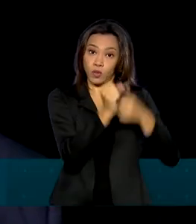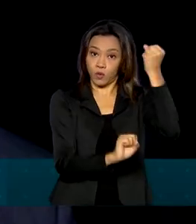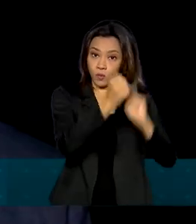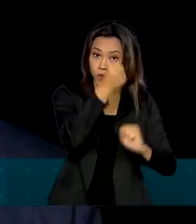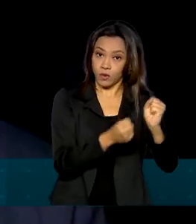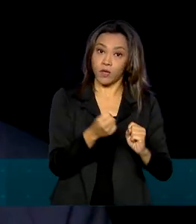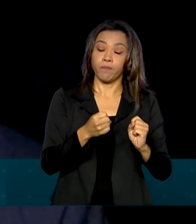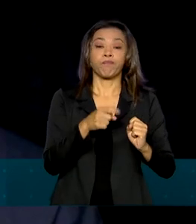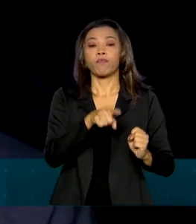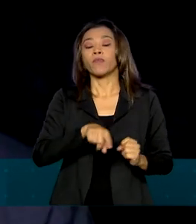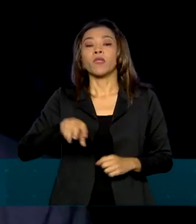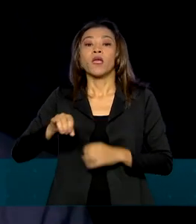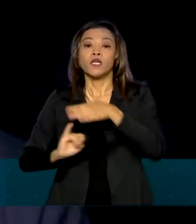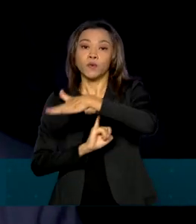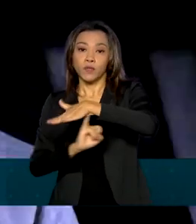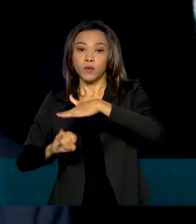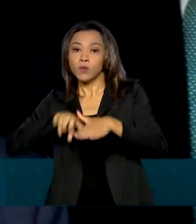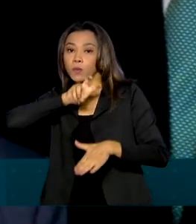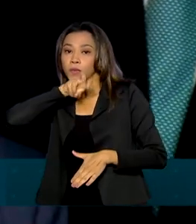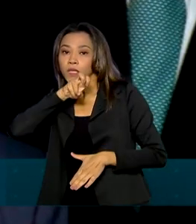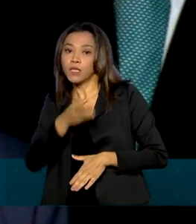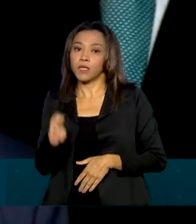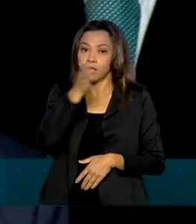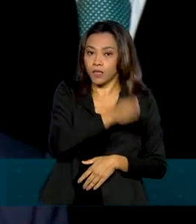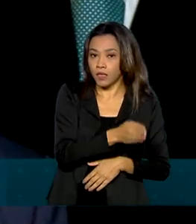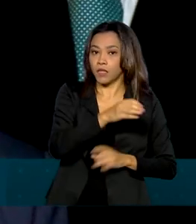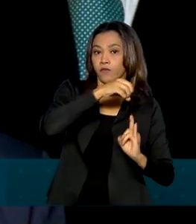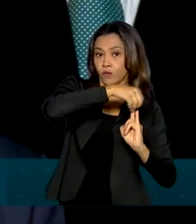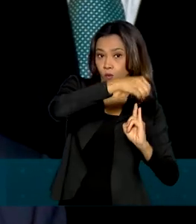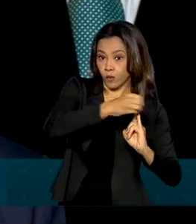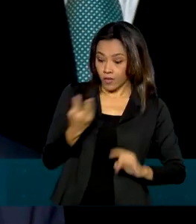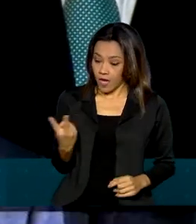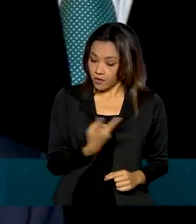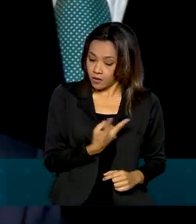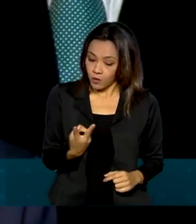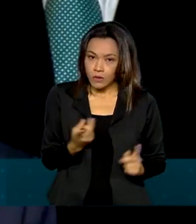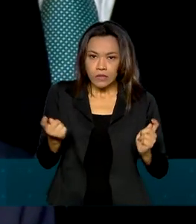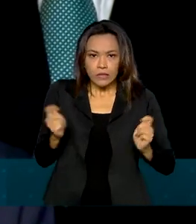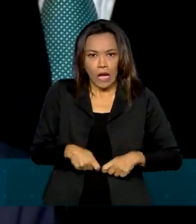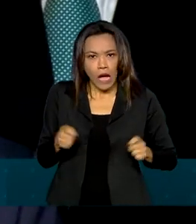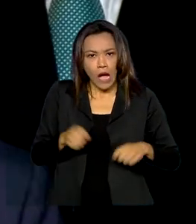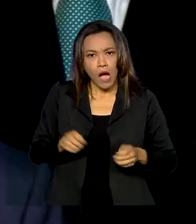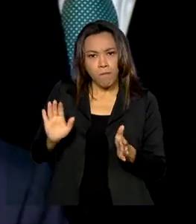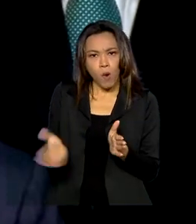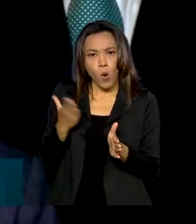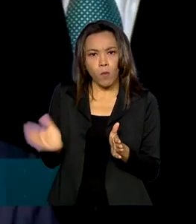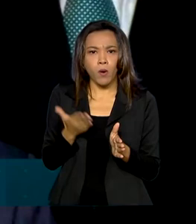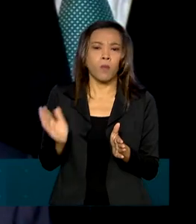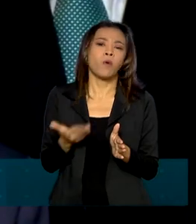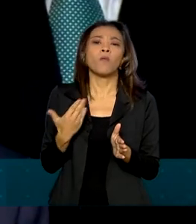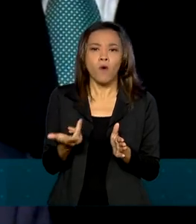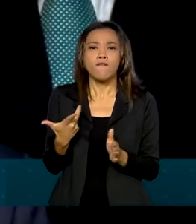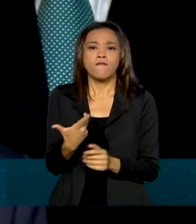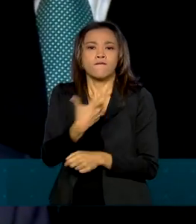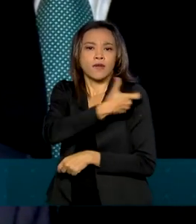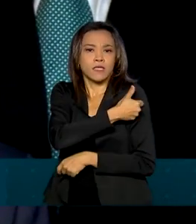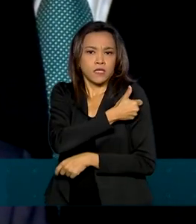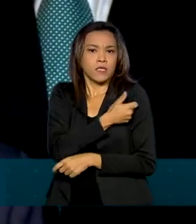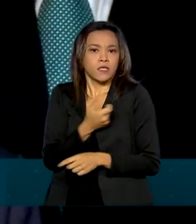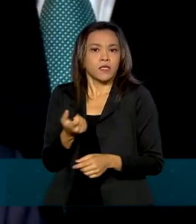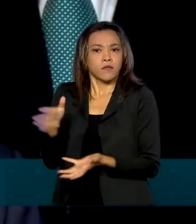Butantan e Fiocruz. Essas indústrias, elas têm capacidade, juntamente com a importação de vacinas